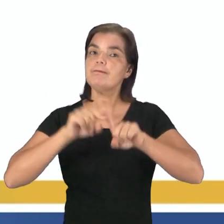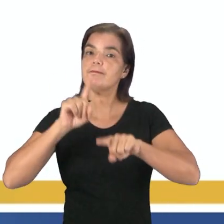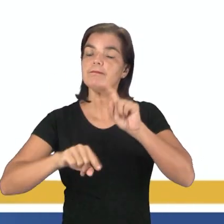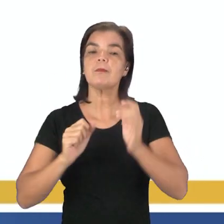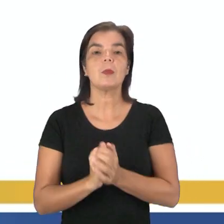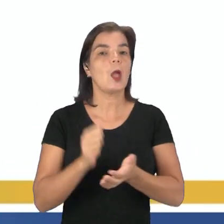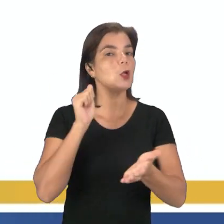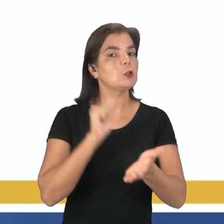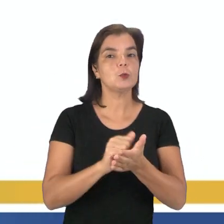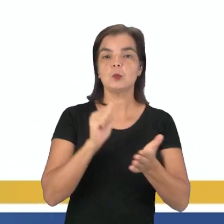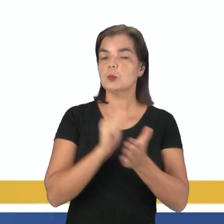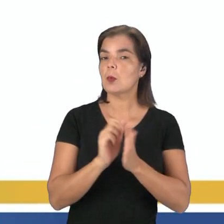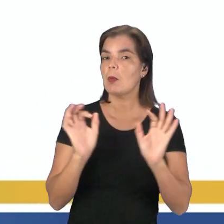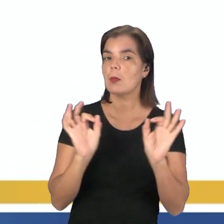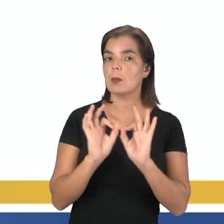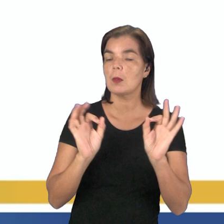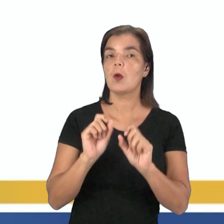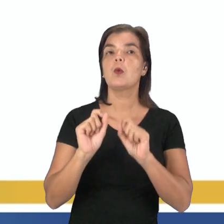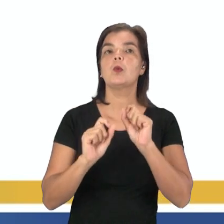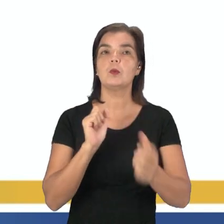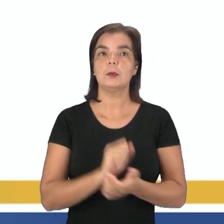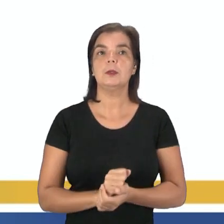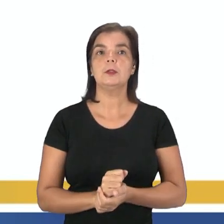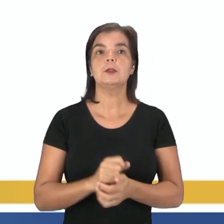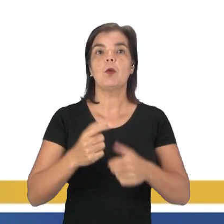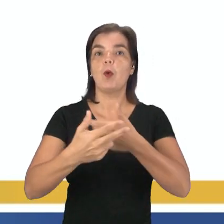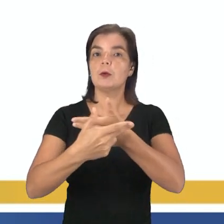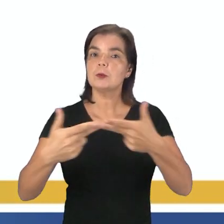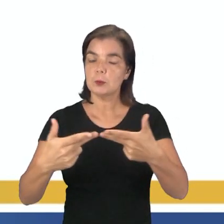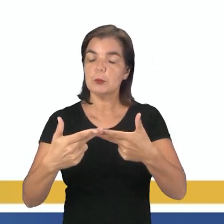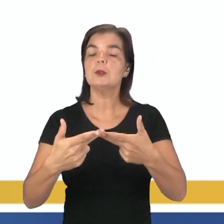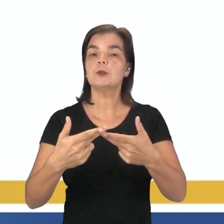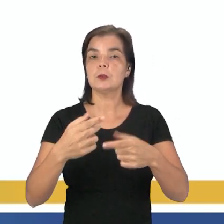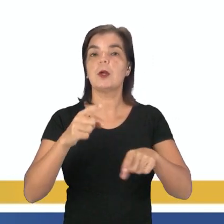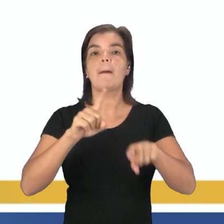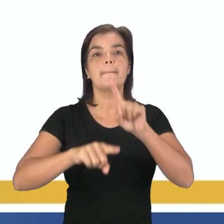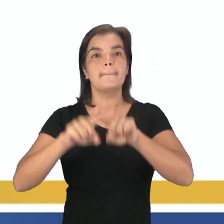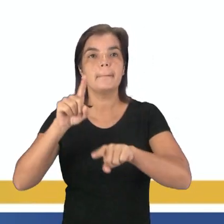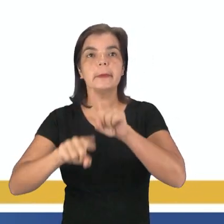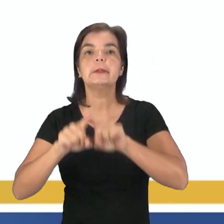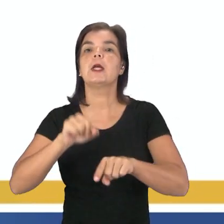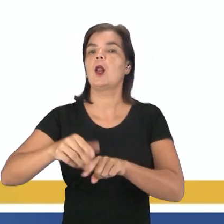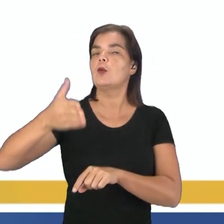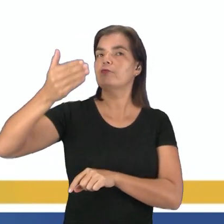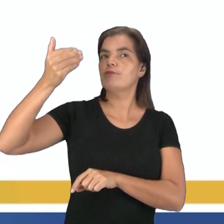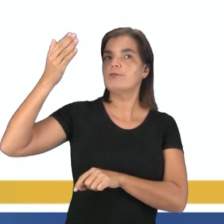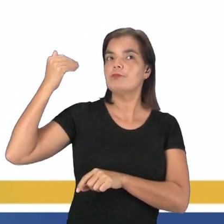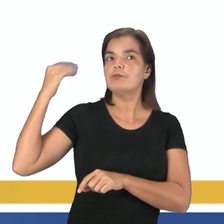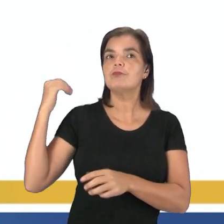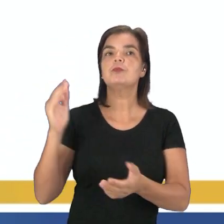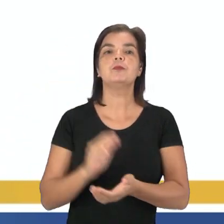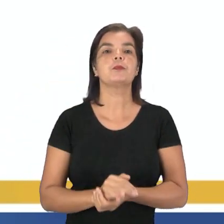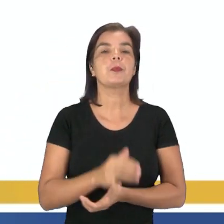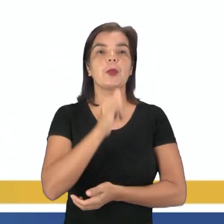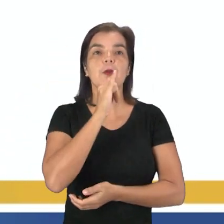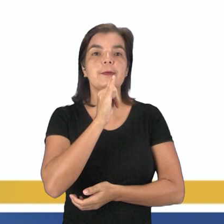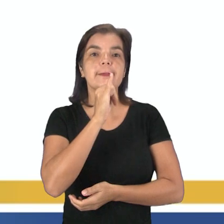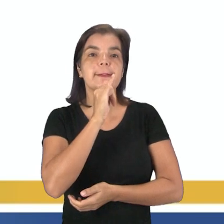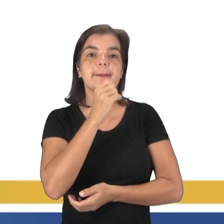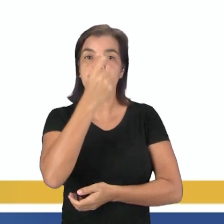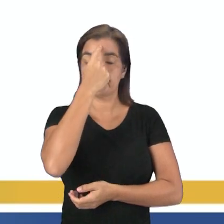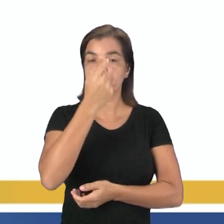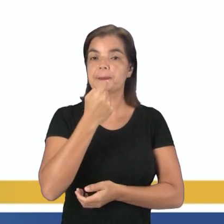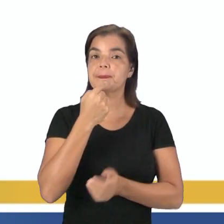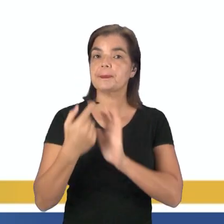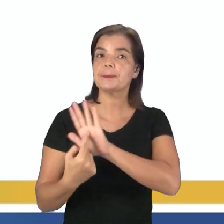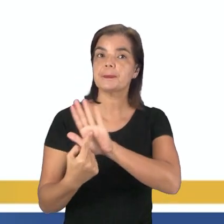materiais, as não escritas, que são utensílios e instrumentos da civilização material, tem alguns exemplos aí na